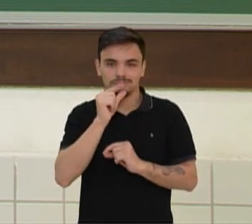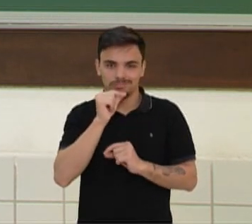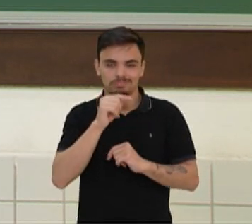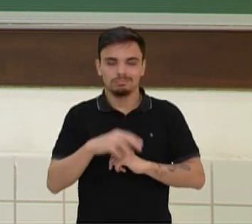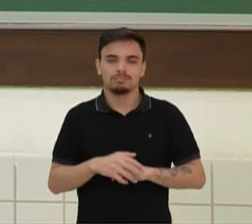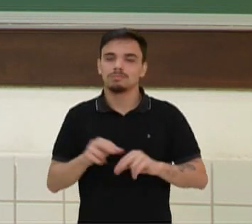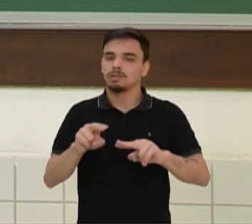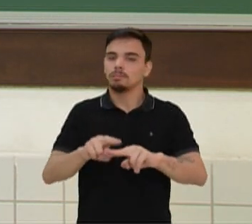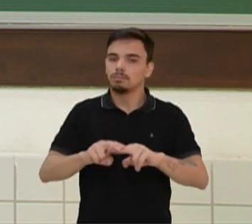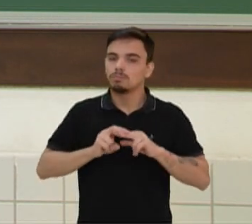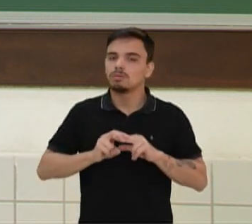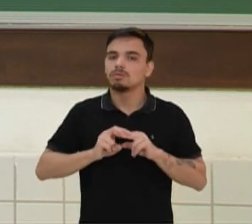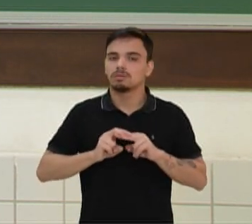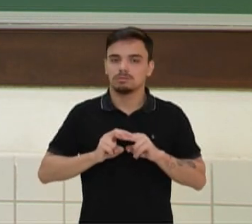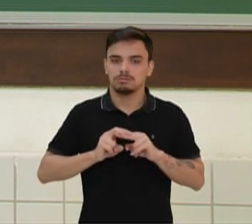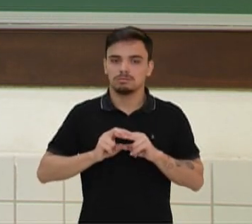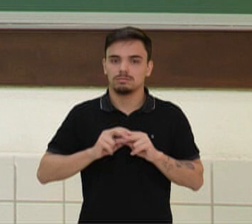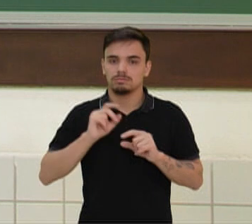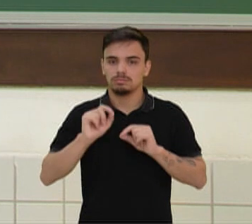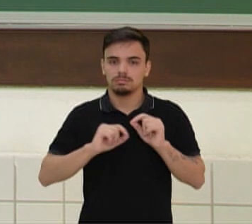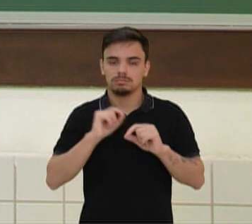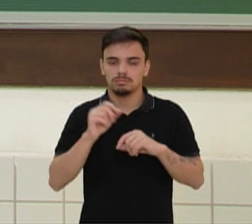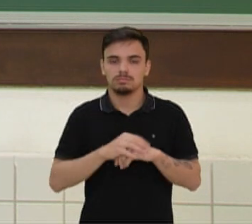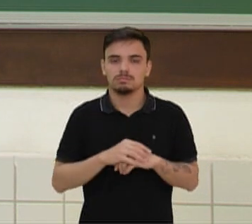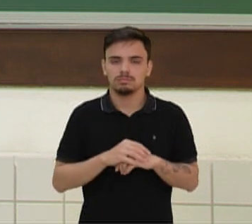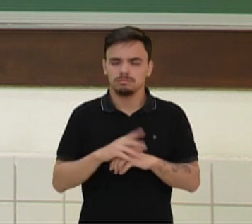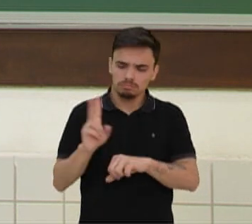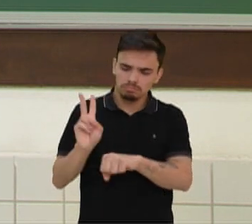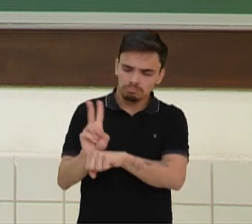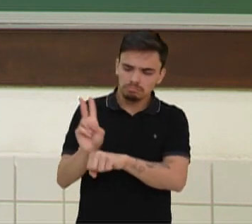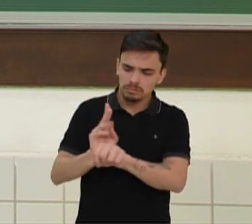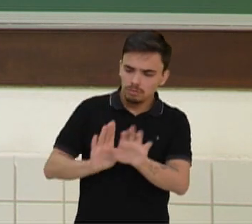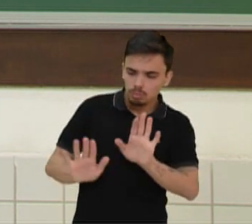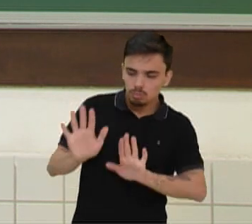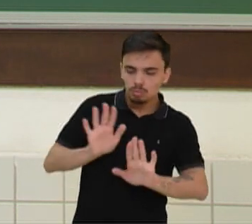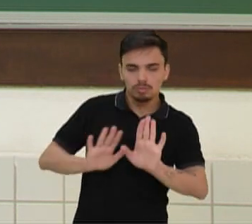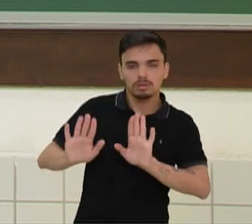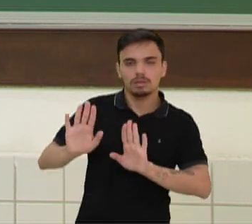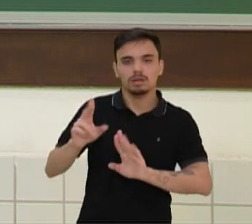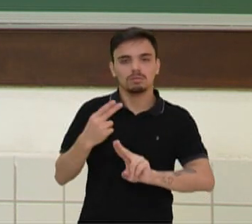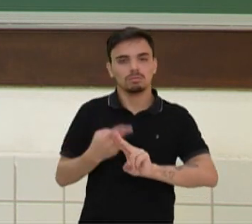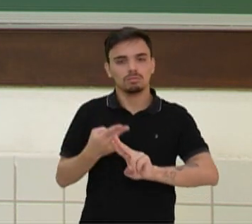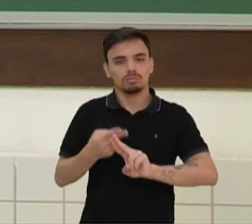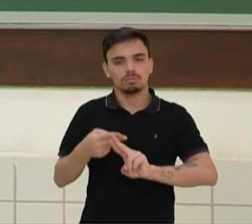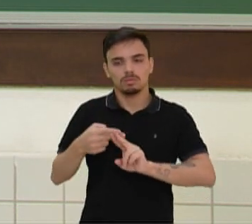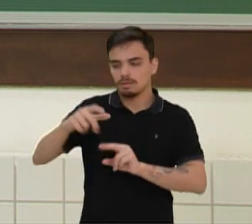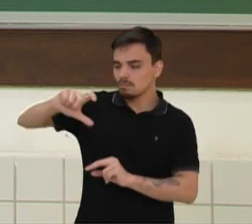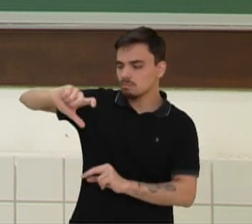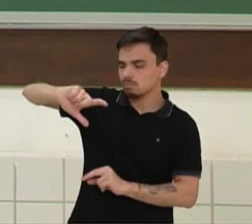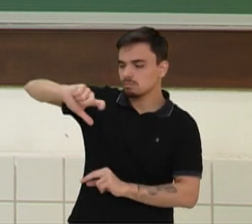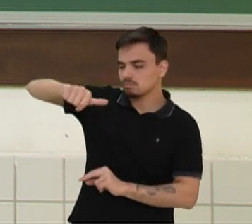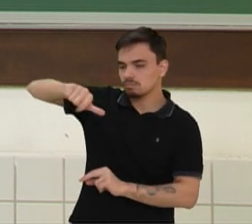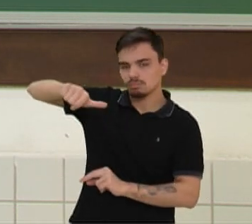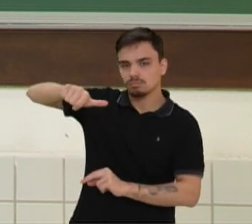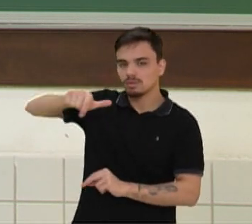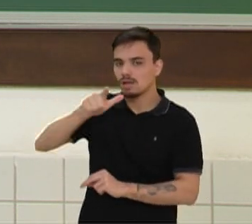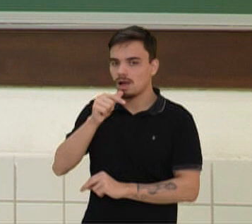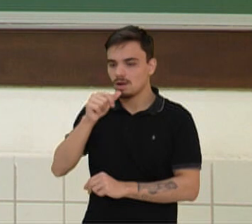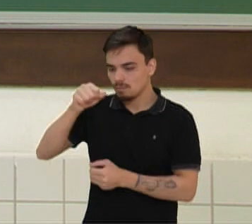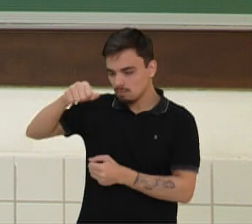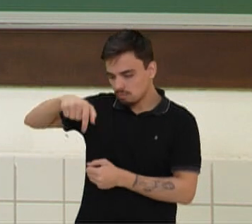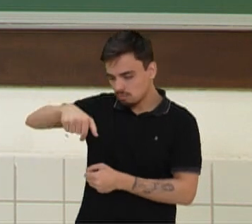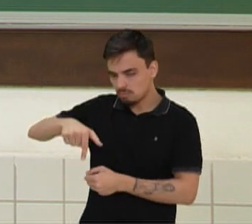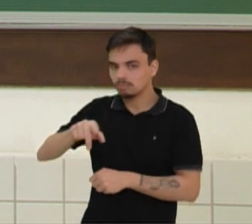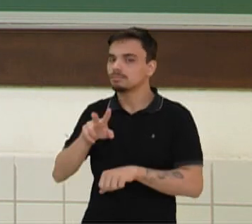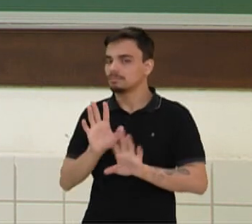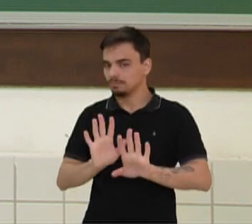Por isso, né? Ali o cuidado na hora de usar a torneira, sempre fechar, ok? Vamos